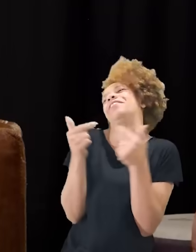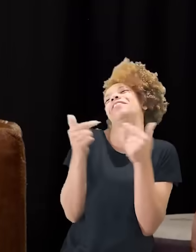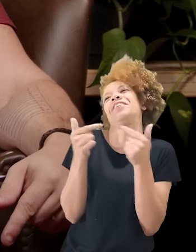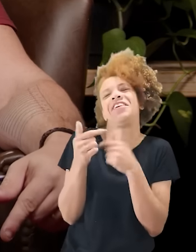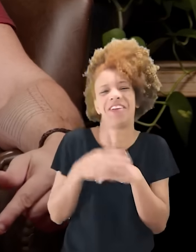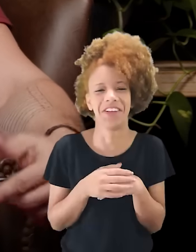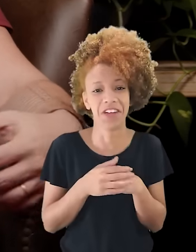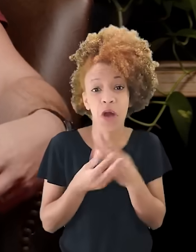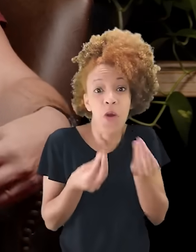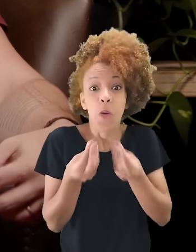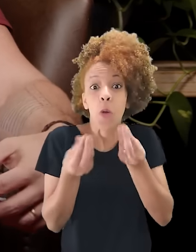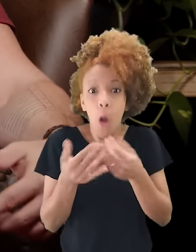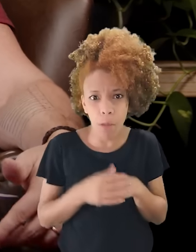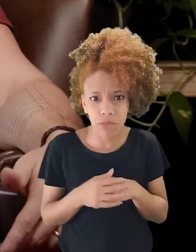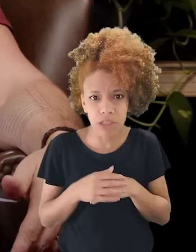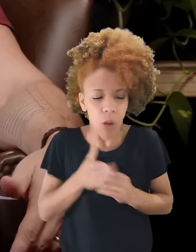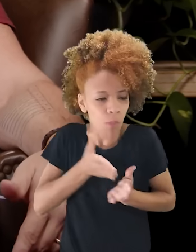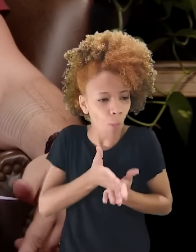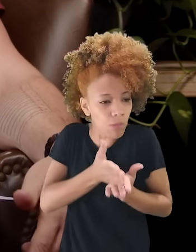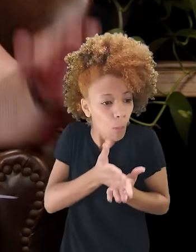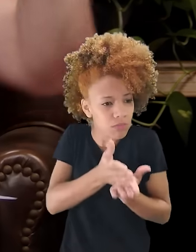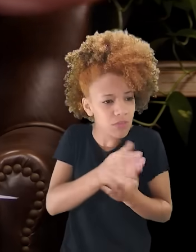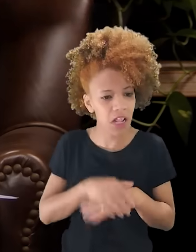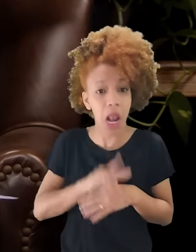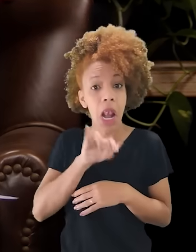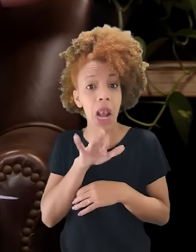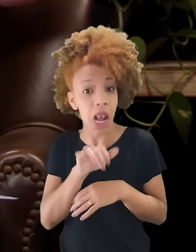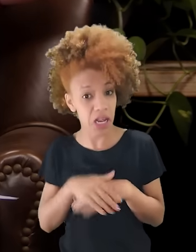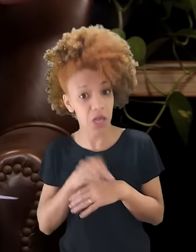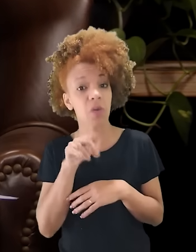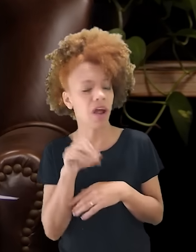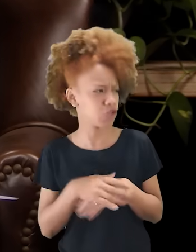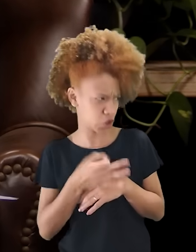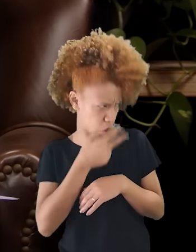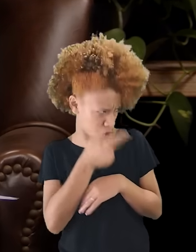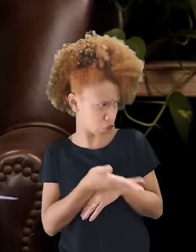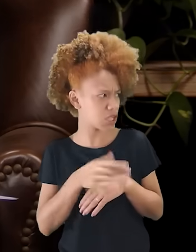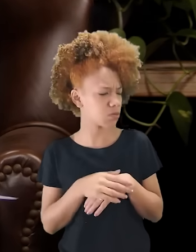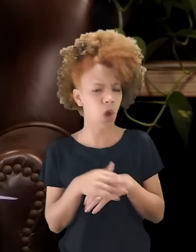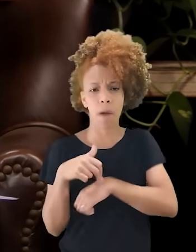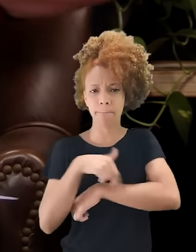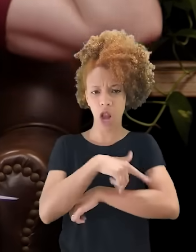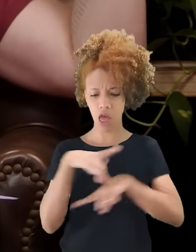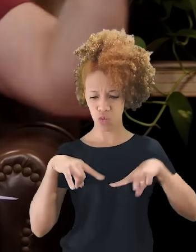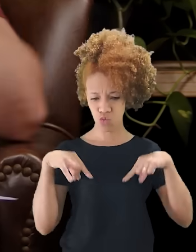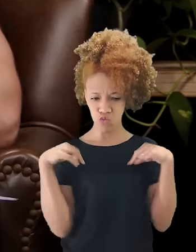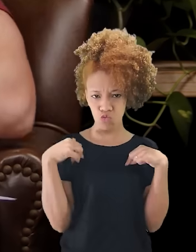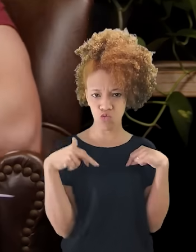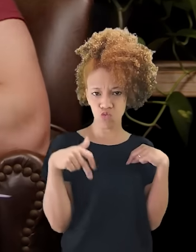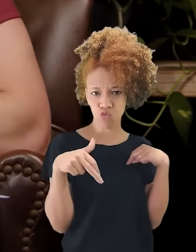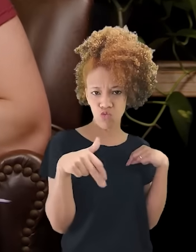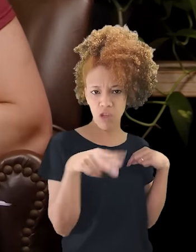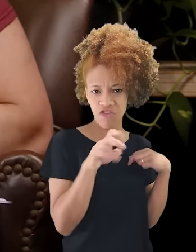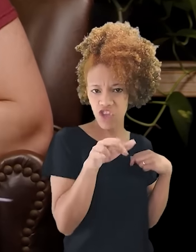né como é que é como é que é andar de at com Lenny cravit que assim que é meu achismo sobre as modelos de biquíni na Vitoria Secret